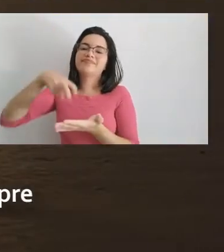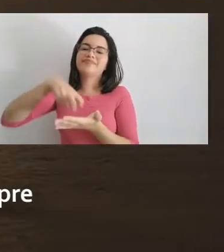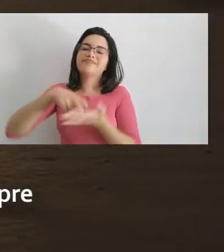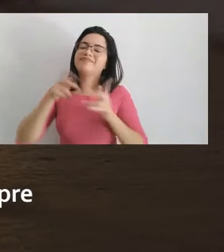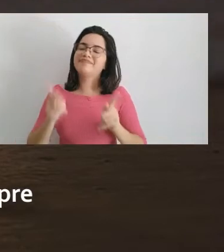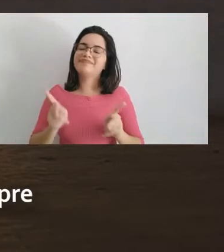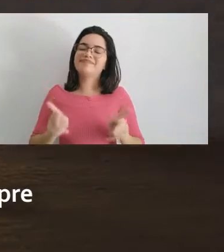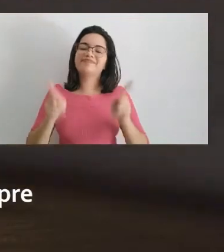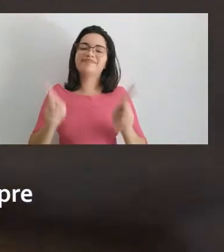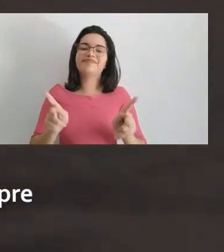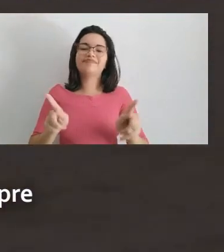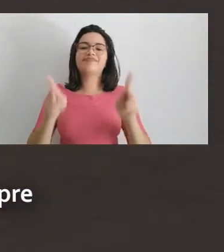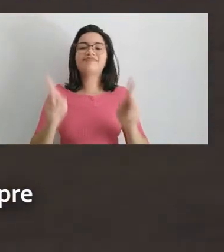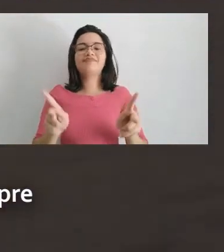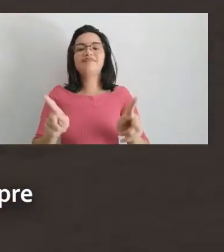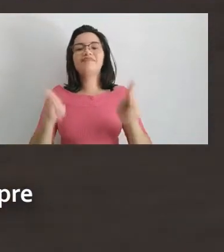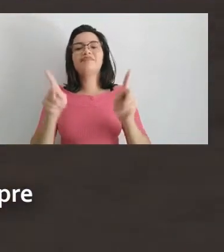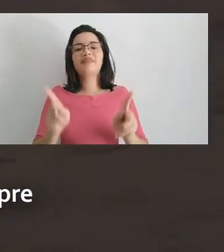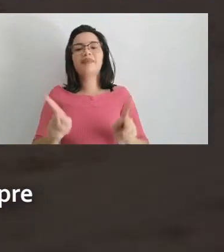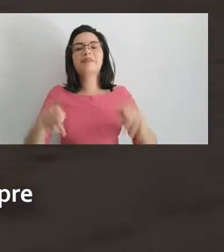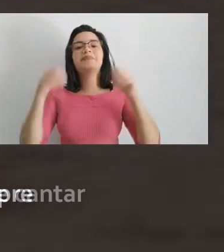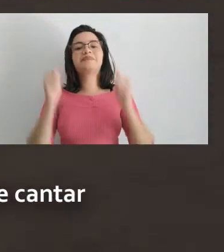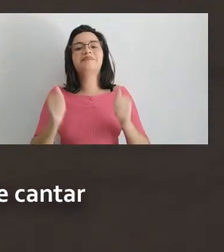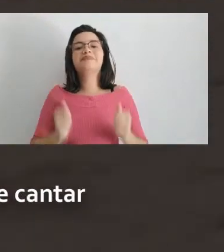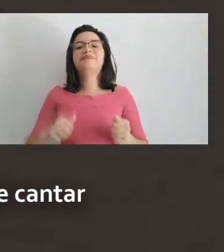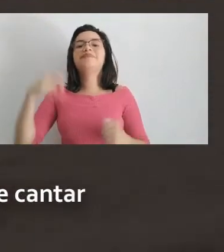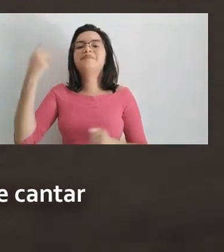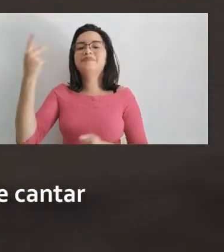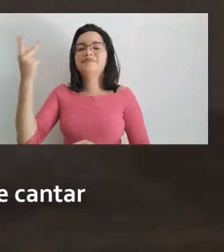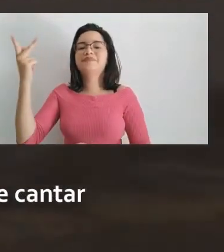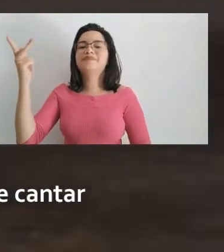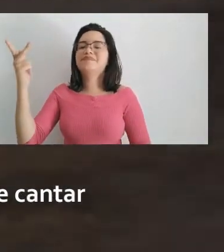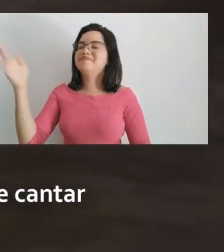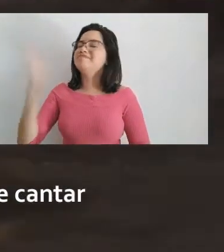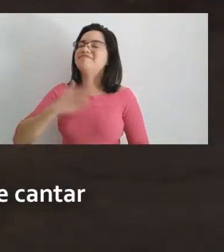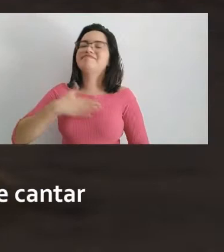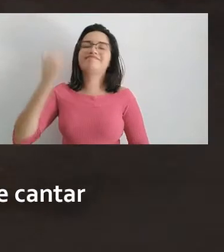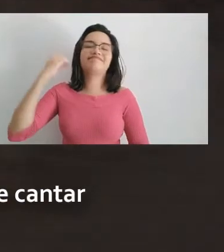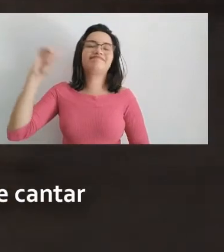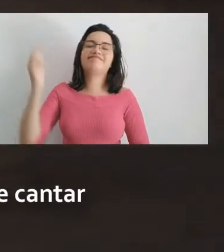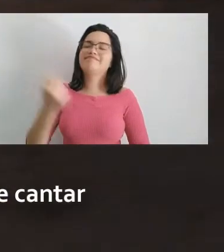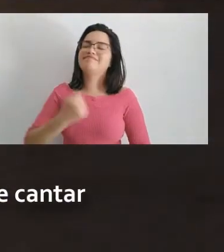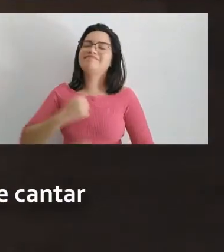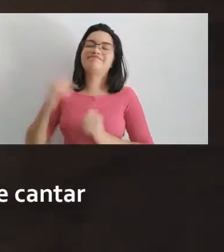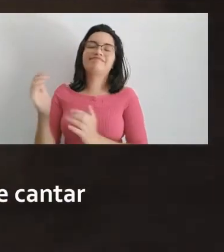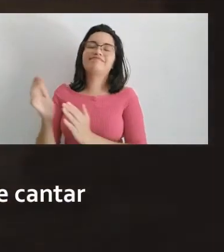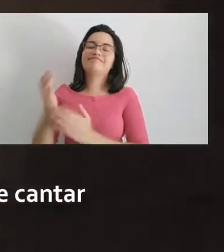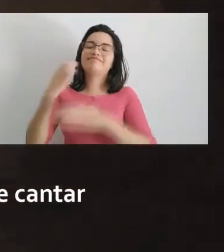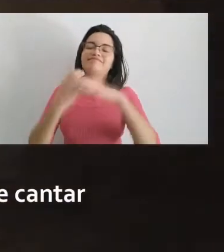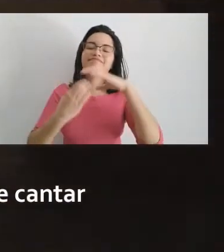adorarei prostrado e para sempre. Grandioso és tu, meu Deus, em